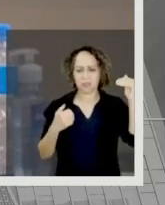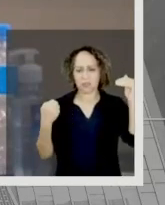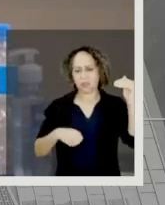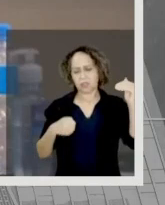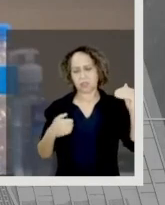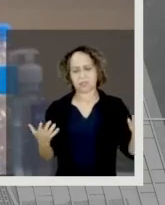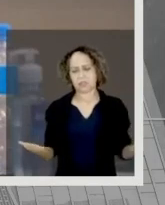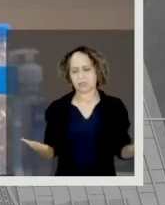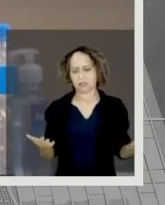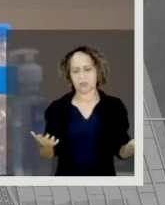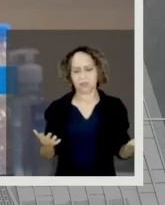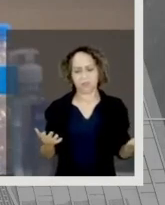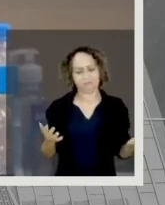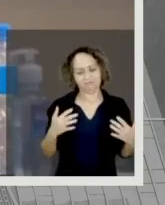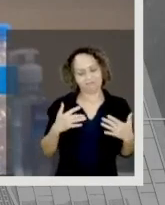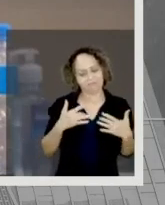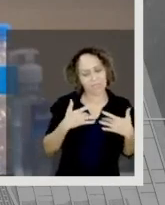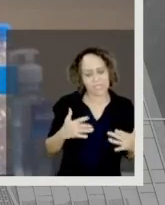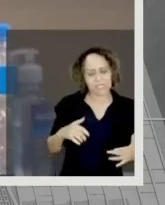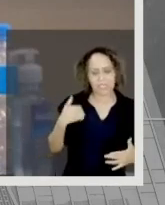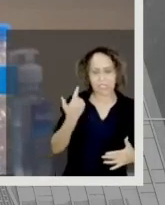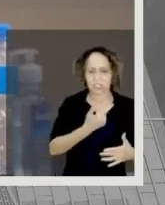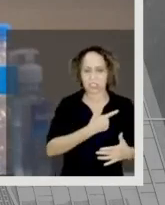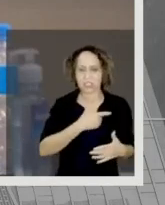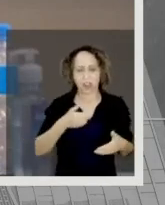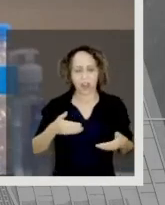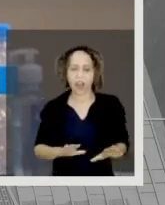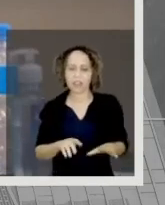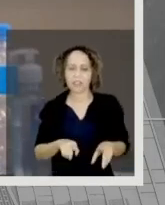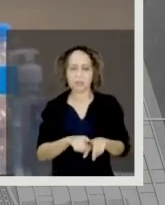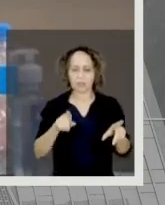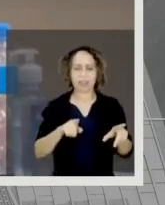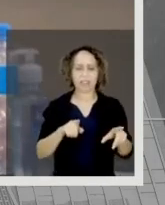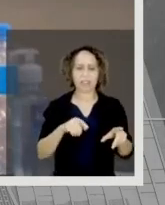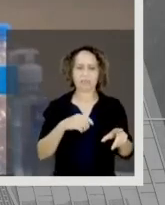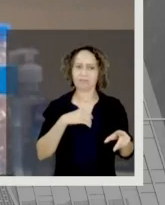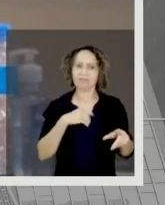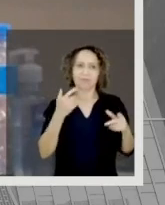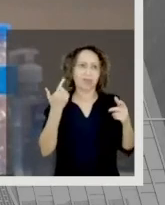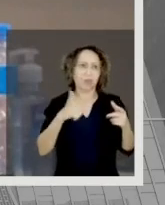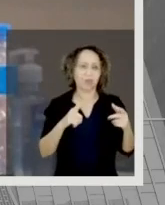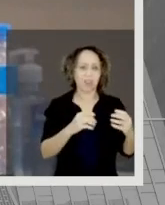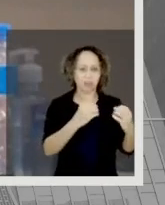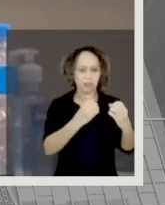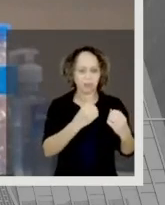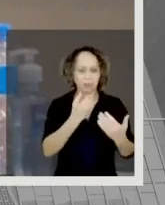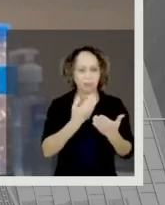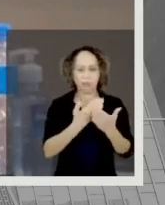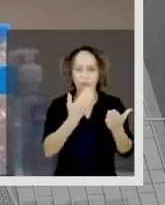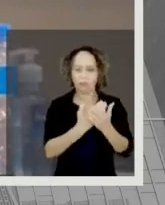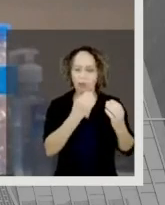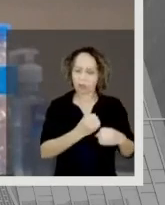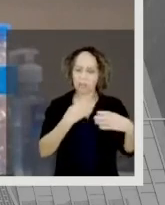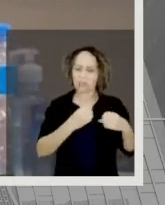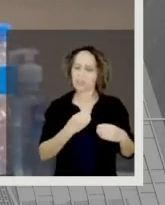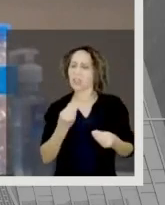as dívidas em relação à comunhão do poder, à comunhão do maná da República, do dinheiro público que vai de verba,